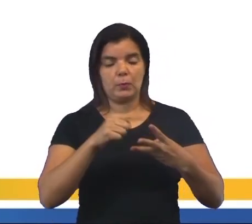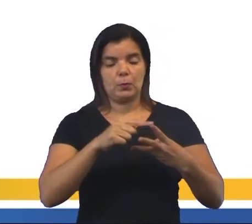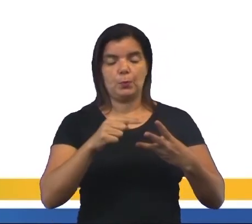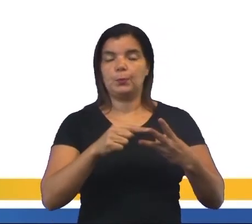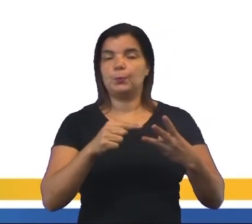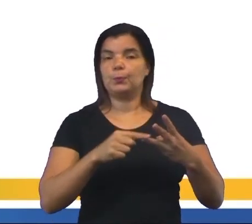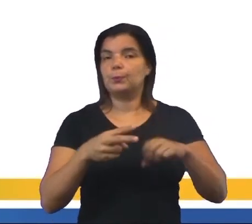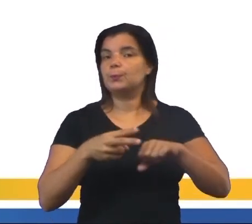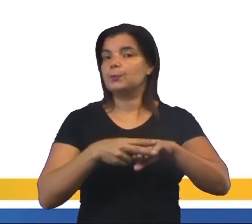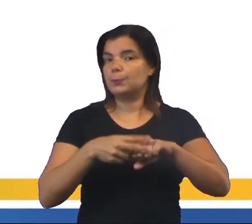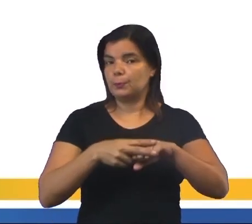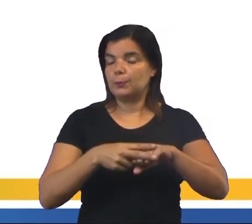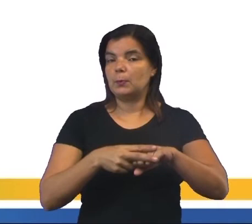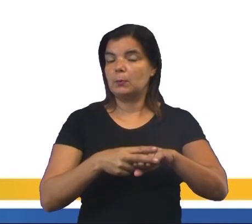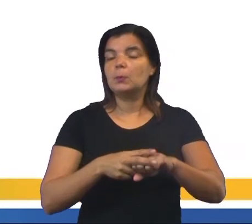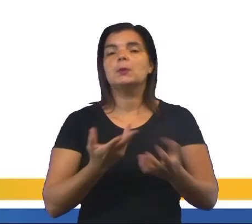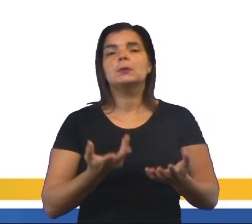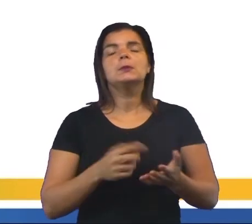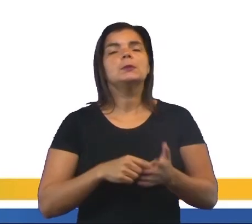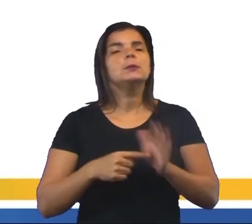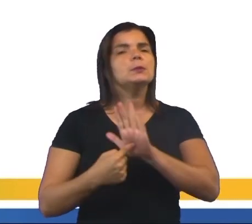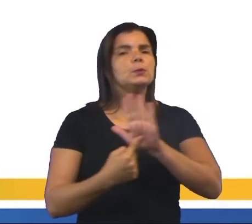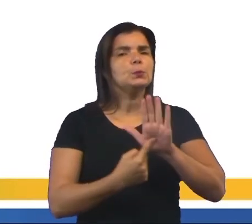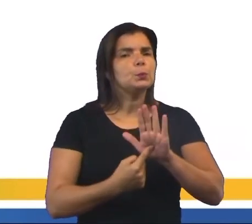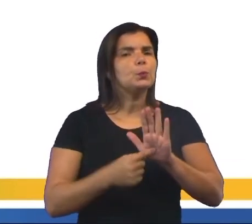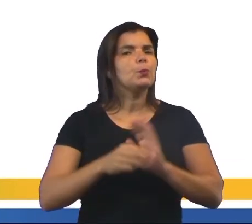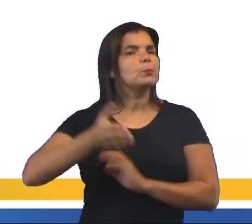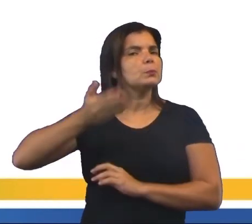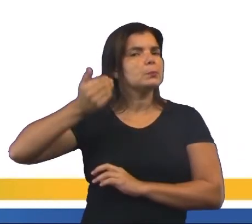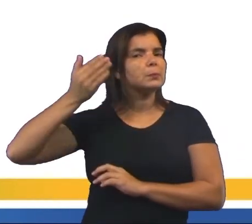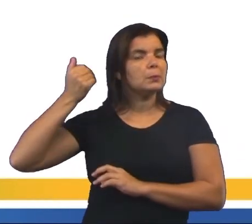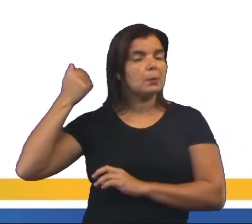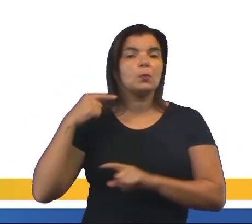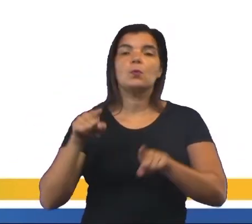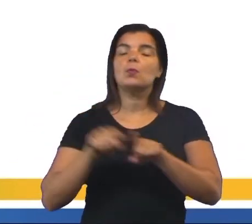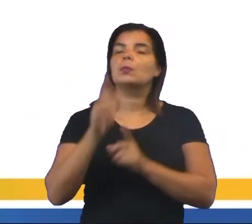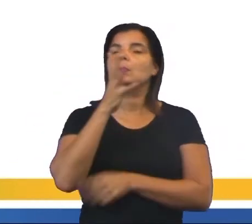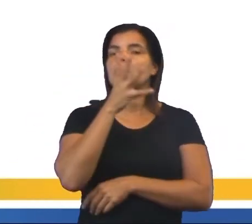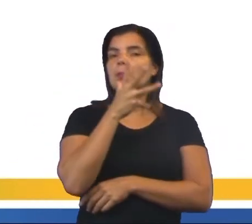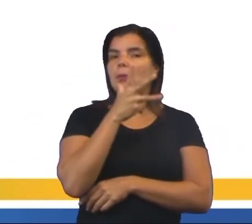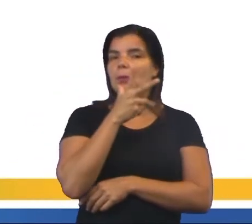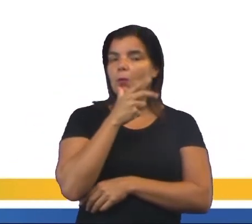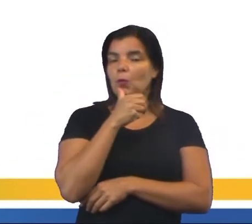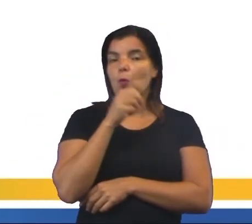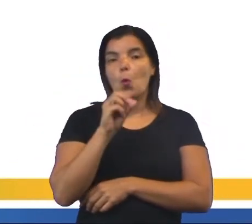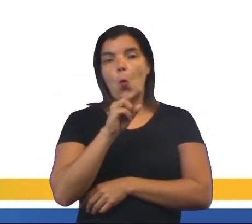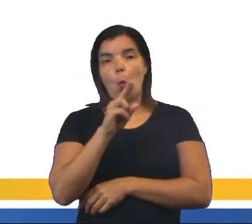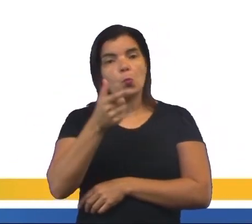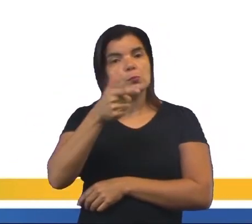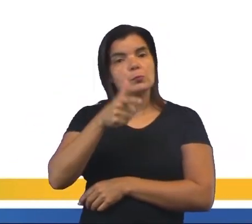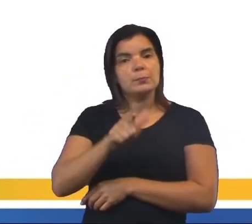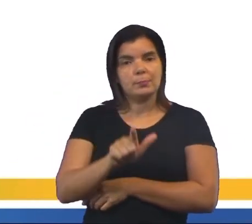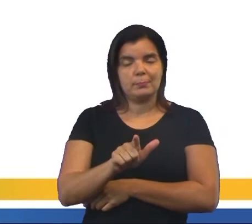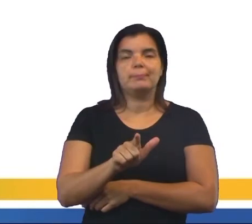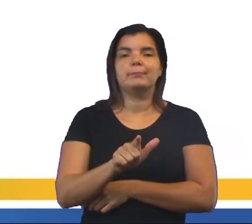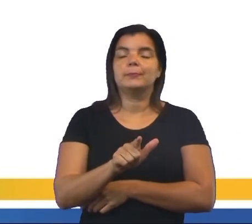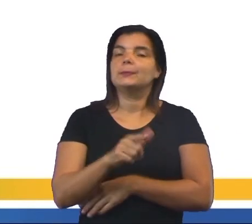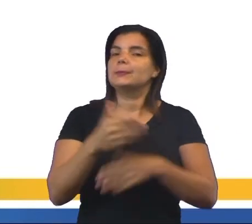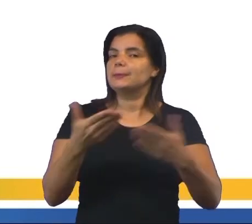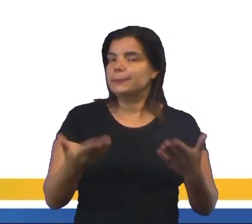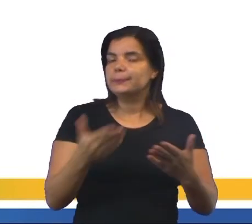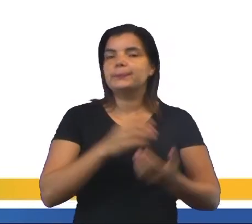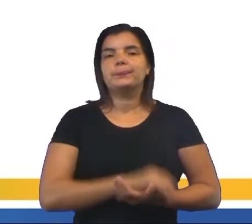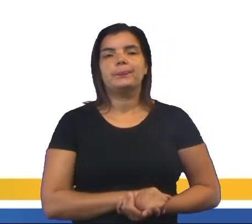formas verbais, gente, elas indicam que esse passado, ele durou ou ele se repetiu.